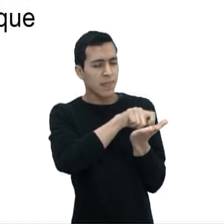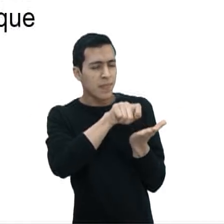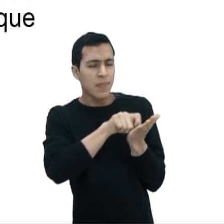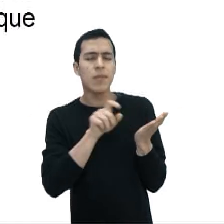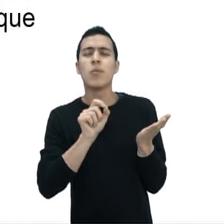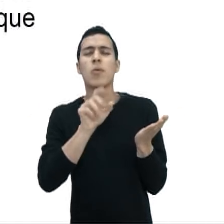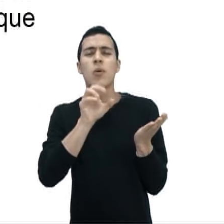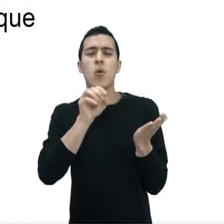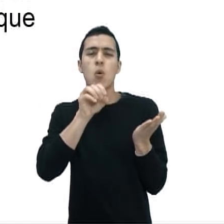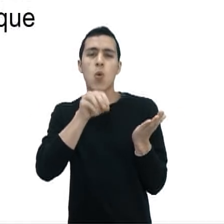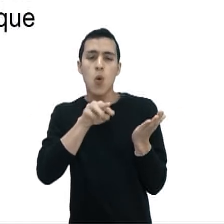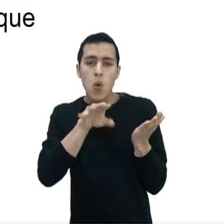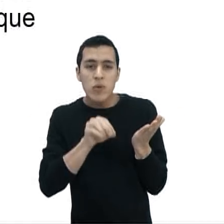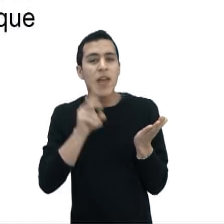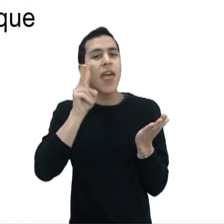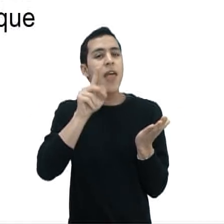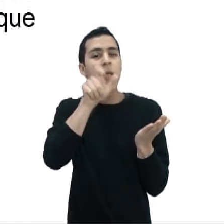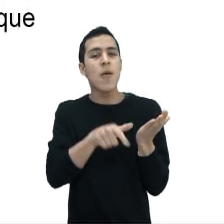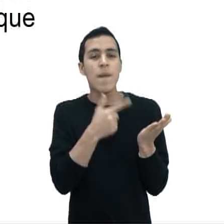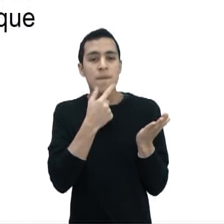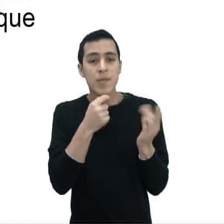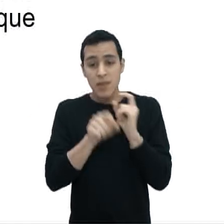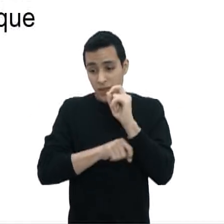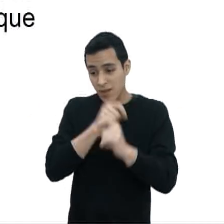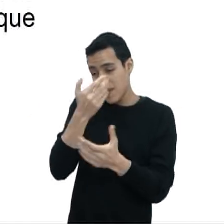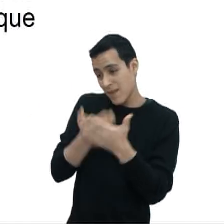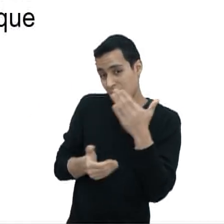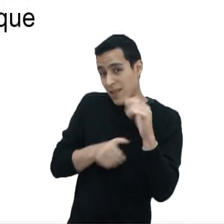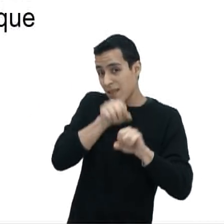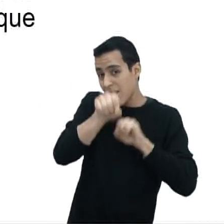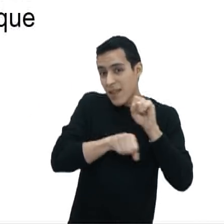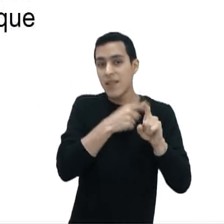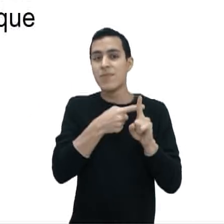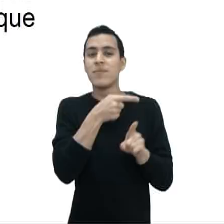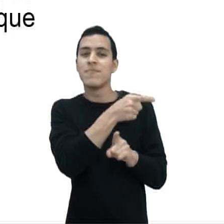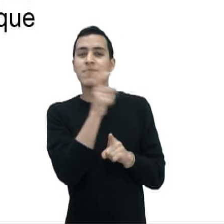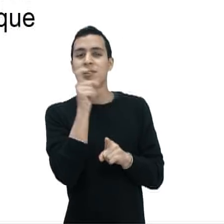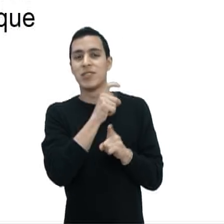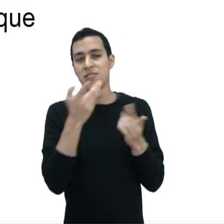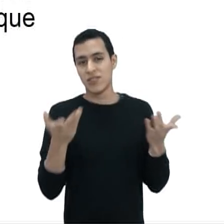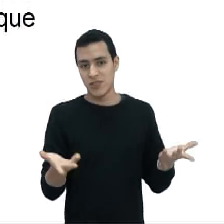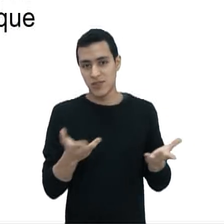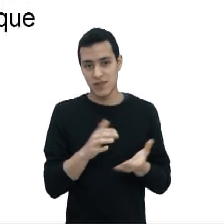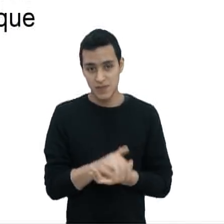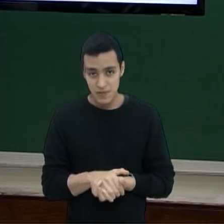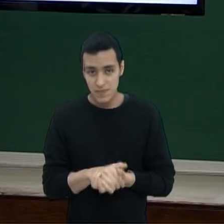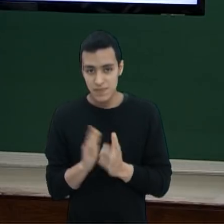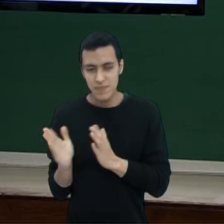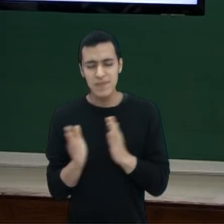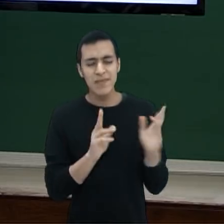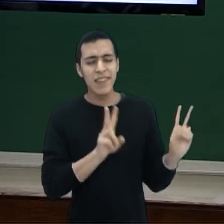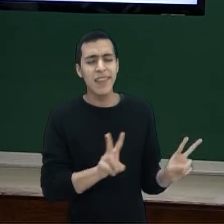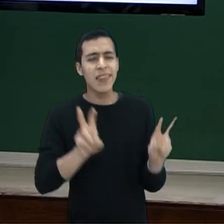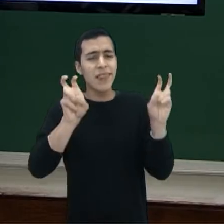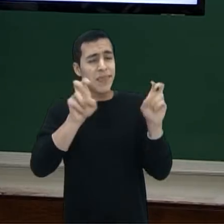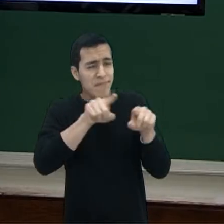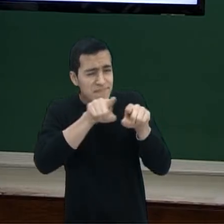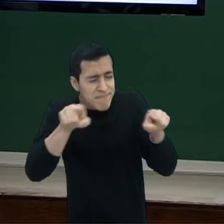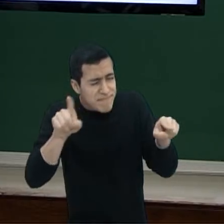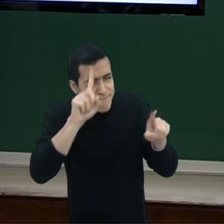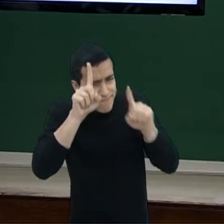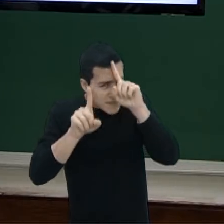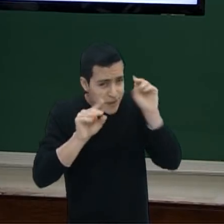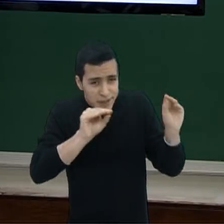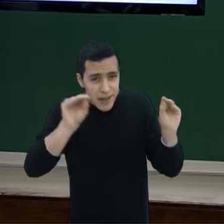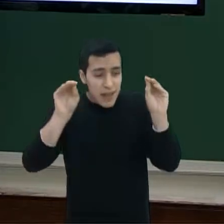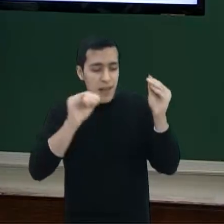conto. É a história de um menino que deixa de ganhar uma bicicleta porque mentia. Então, que título será que vocês criaram aí,